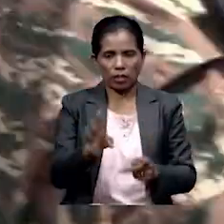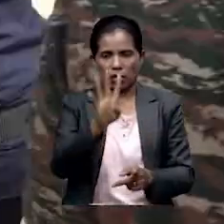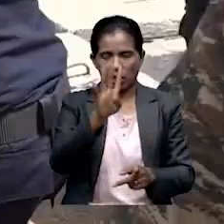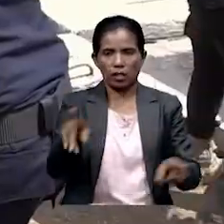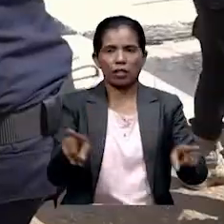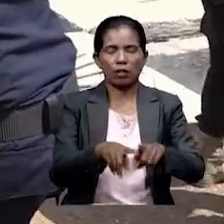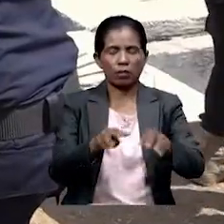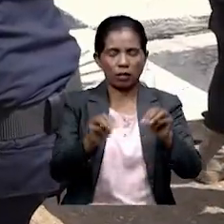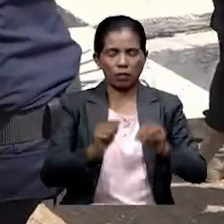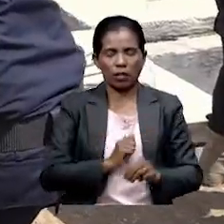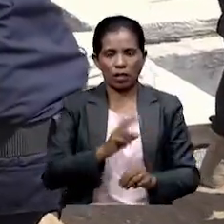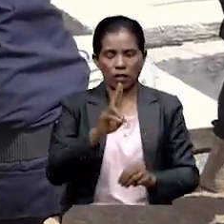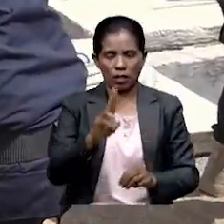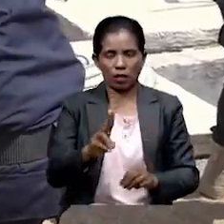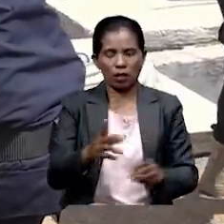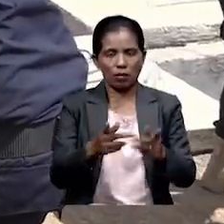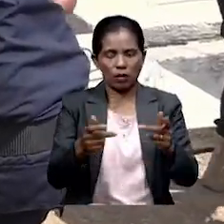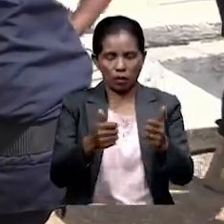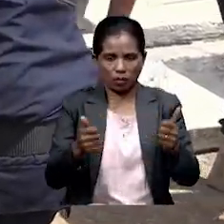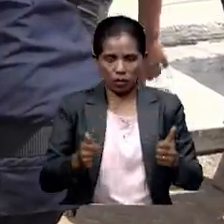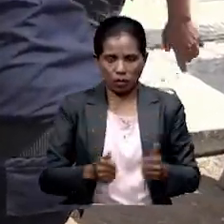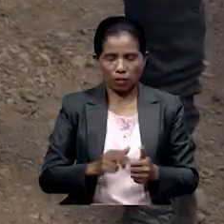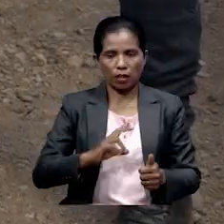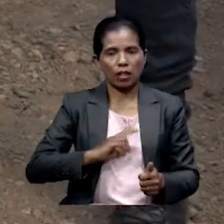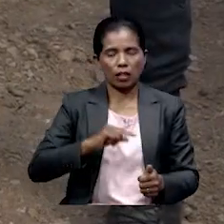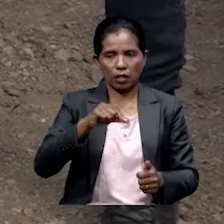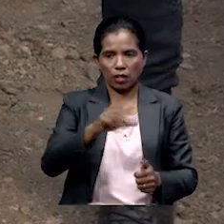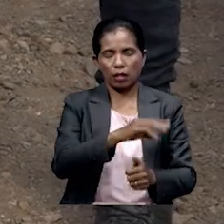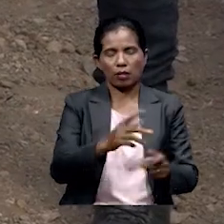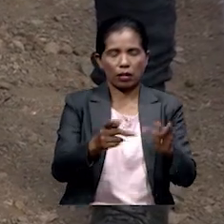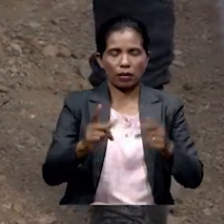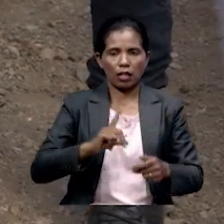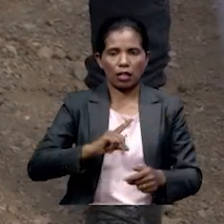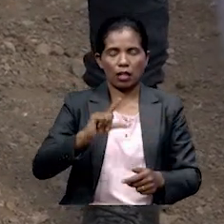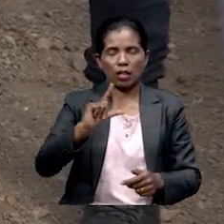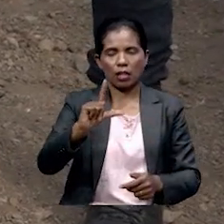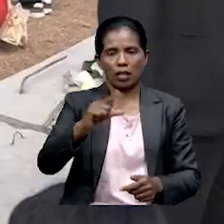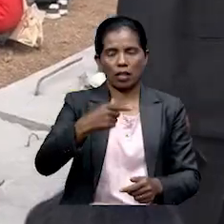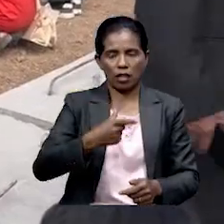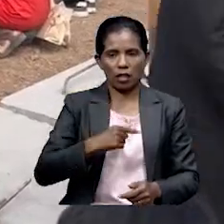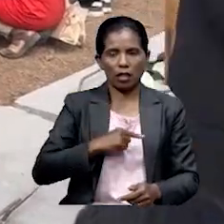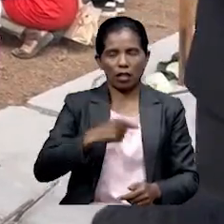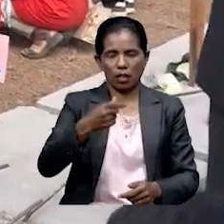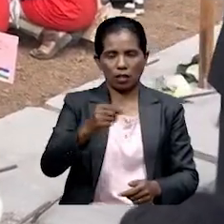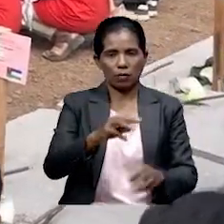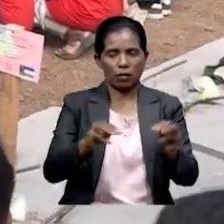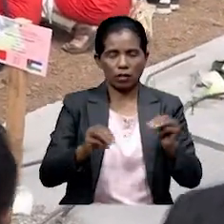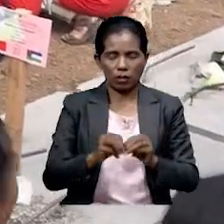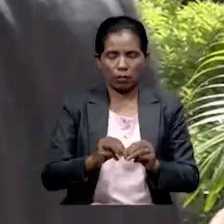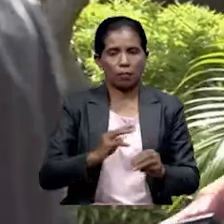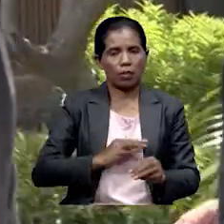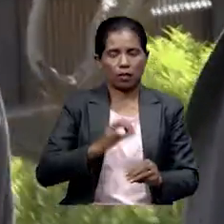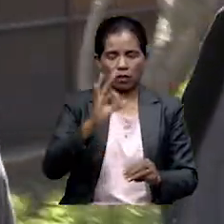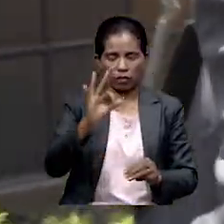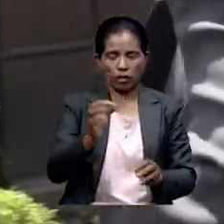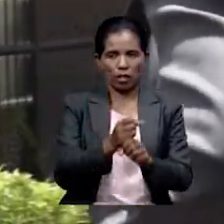ia munisipi Aileu. Posto administrativo kelkai no posto administrativo laga munisipi Baucau. Nomosia same munisipi Manufahi nebe